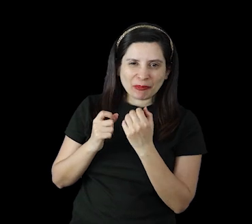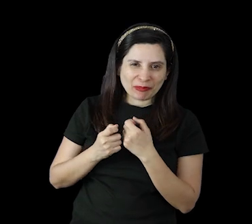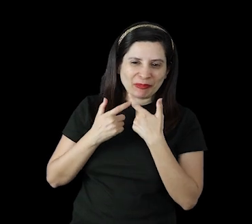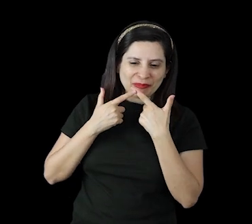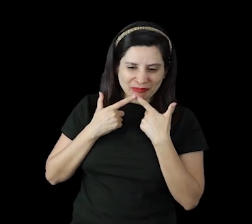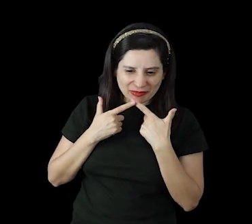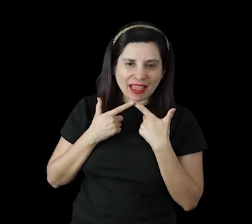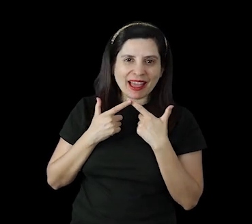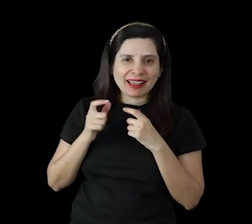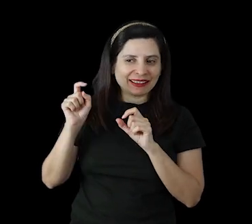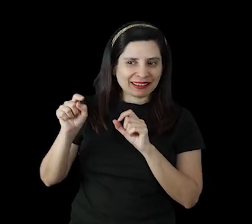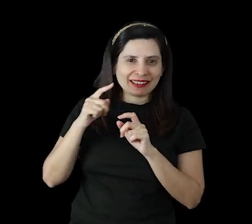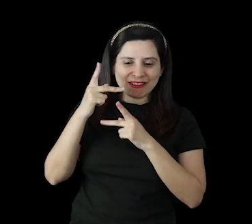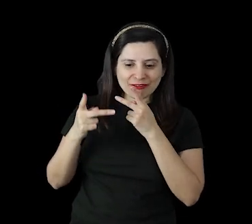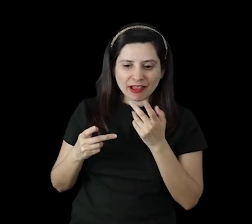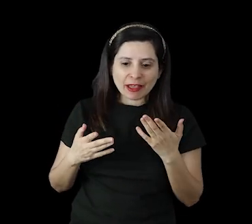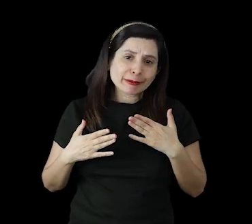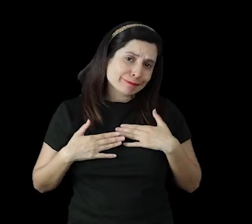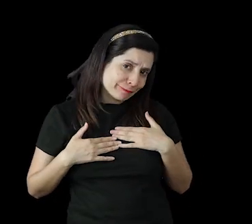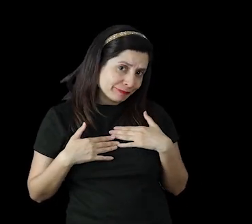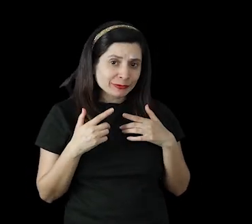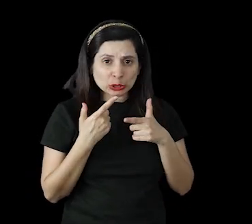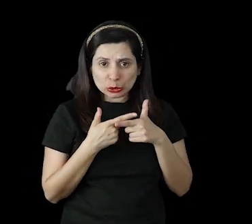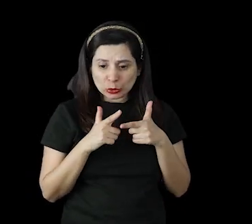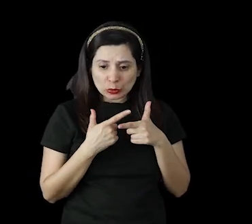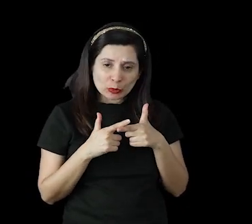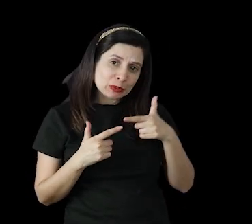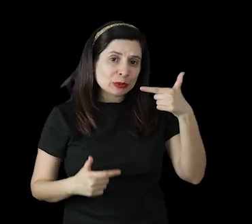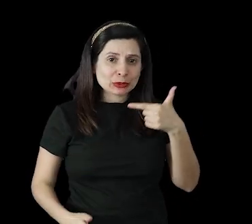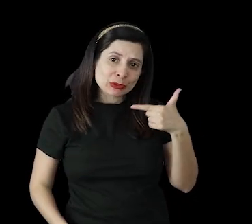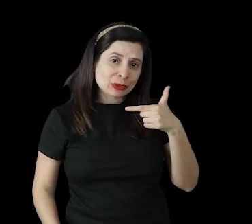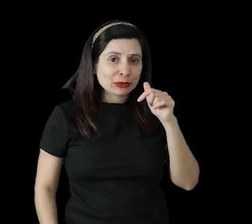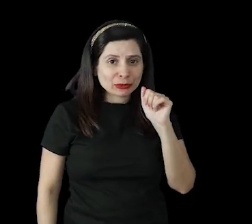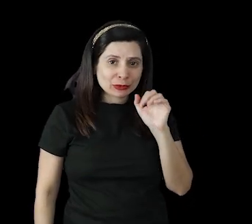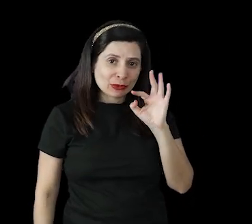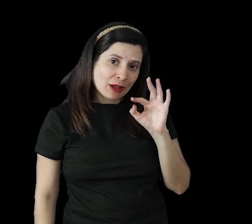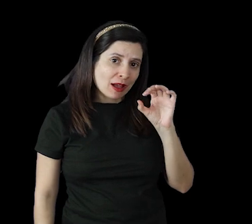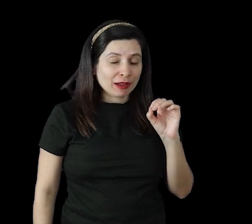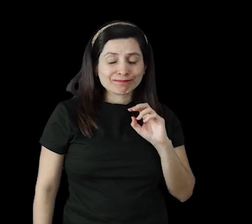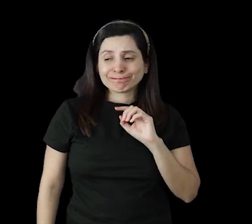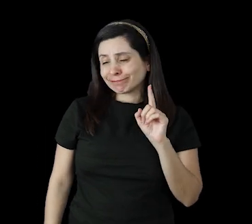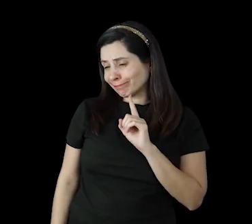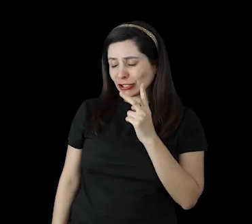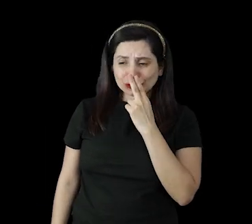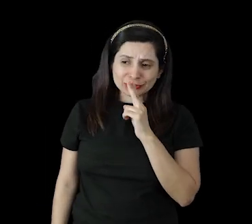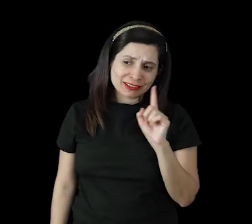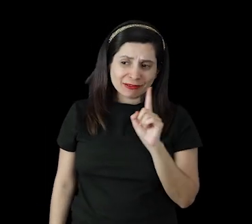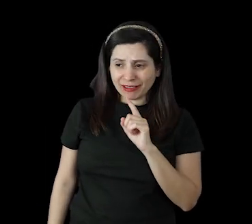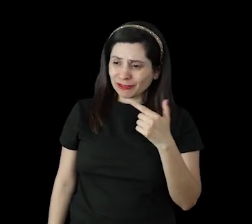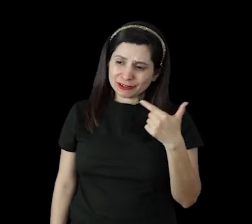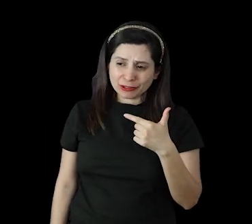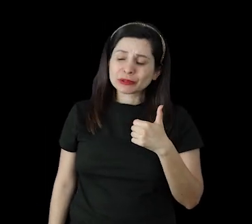de bar, quando o roteirista fala: eu estou com um problema no segundo ato", dele: eu acho que não é no segundo ato, acho que é no